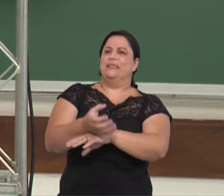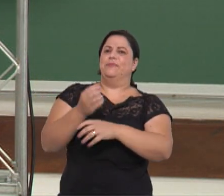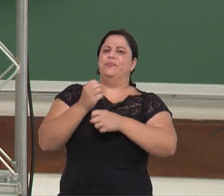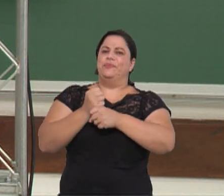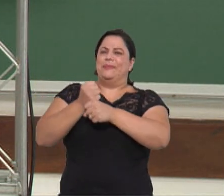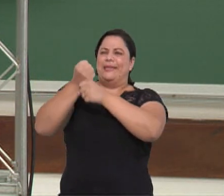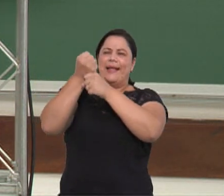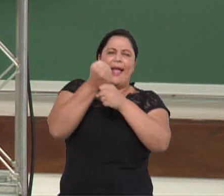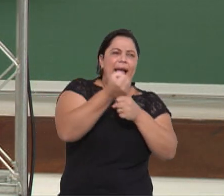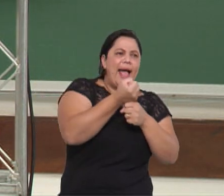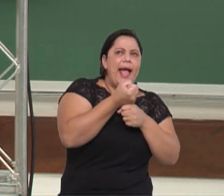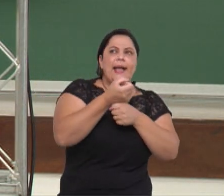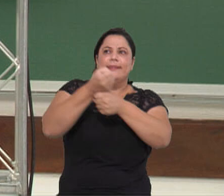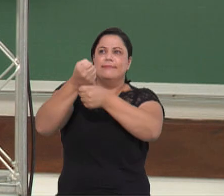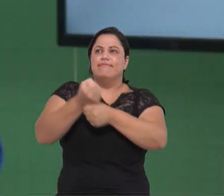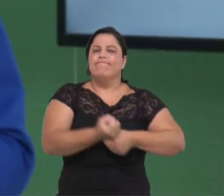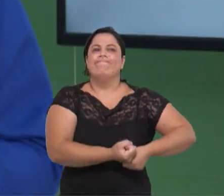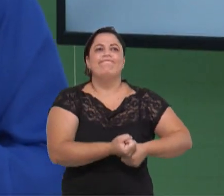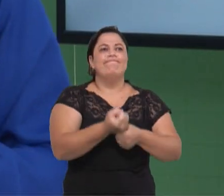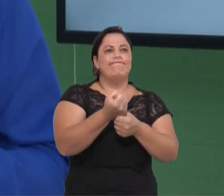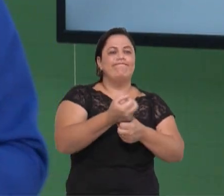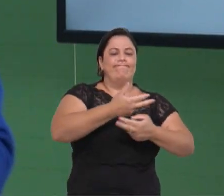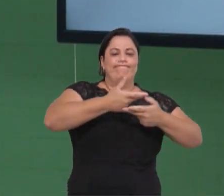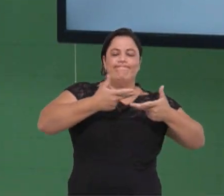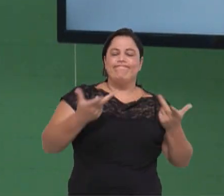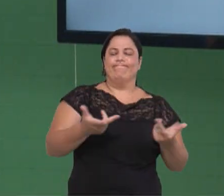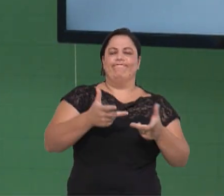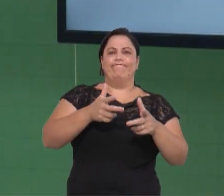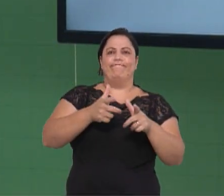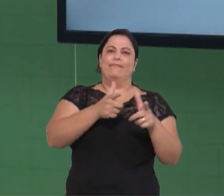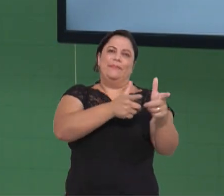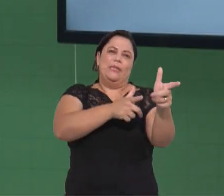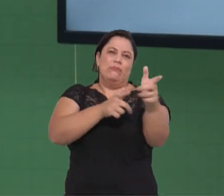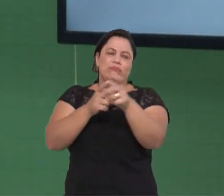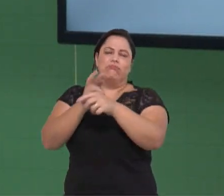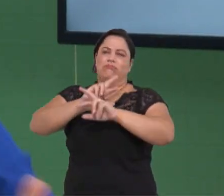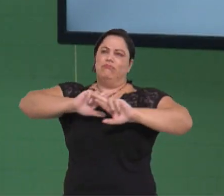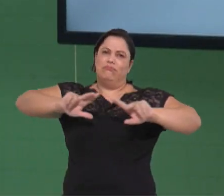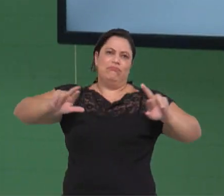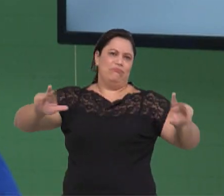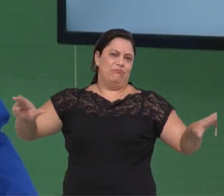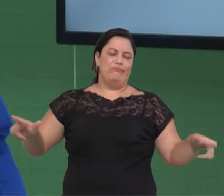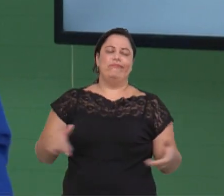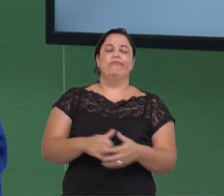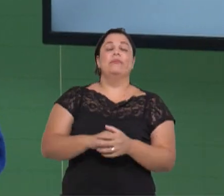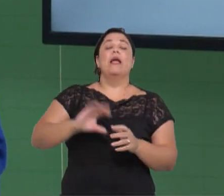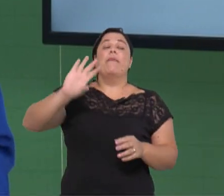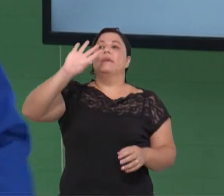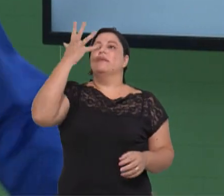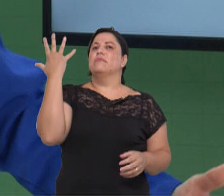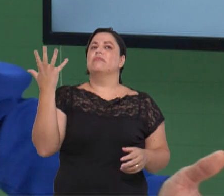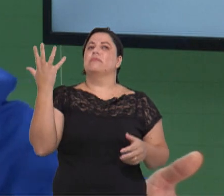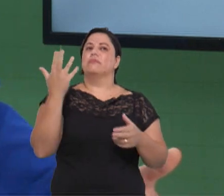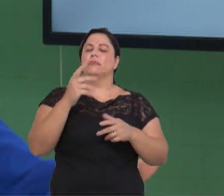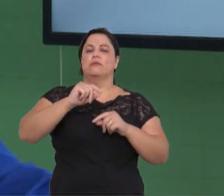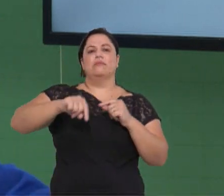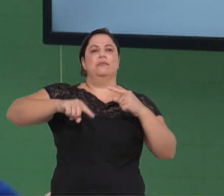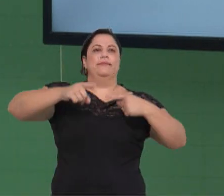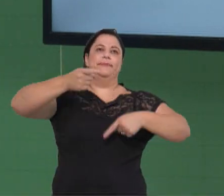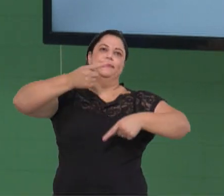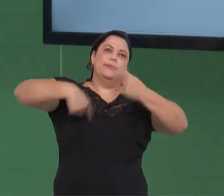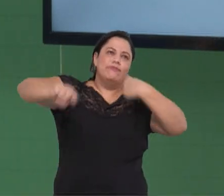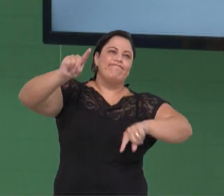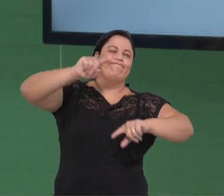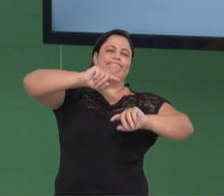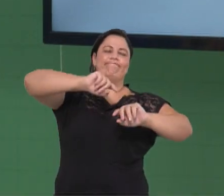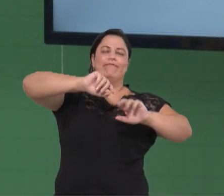munições para lutar contra o exército do rei absolutista, só que aí acontece aqueles imprevistos revolucionários.